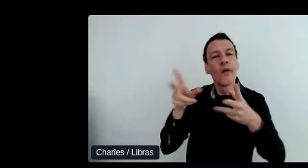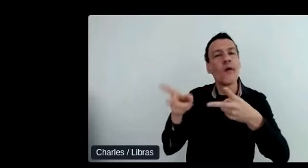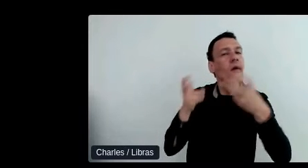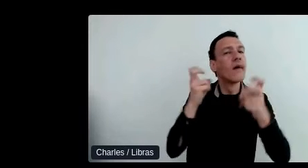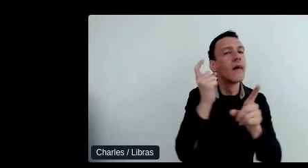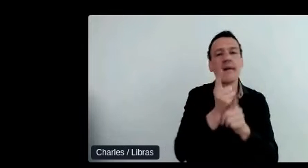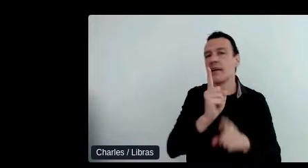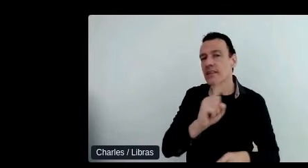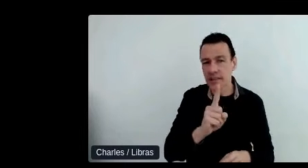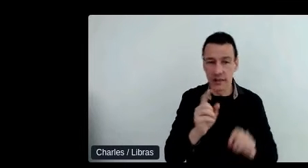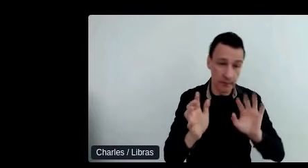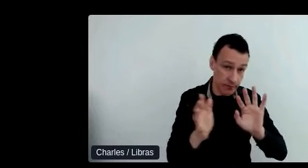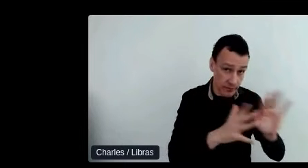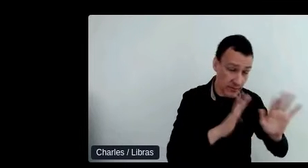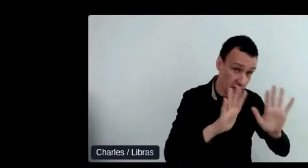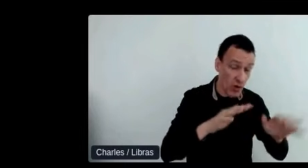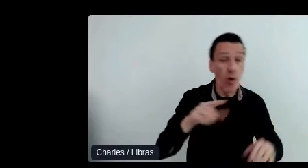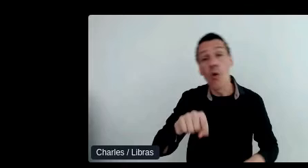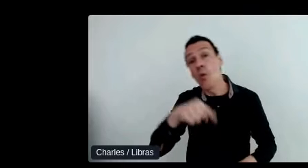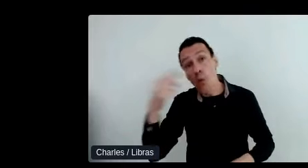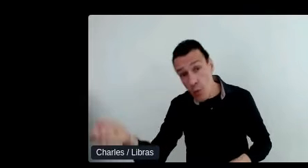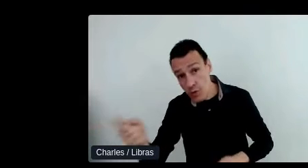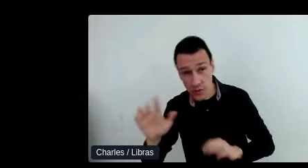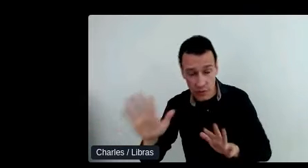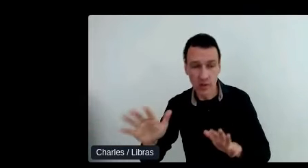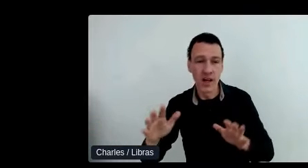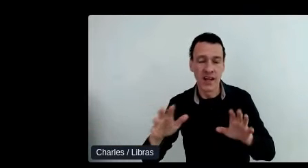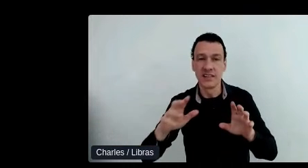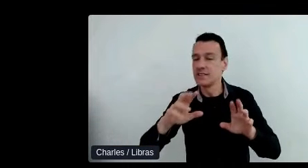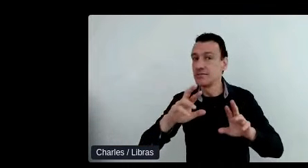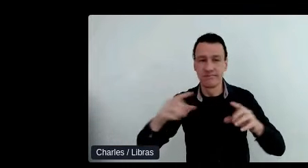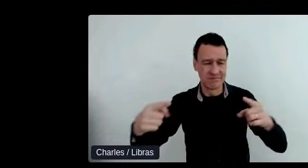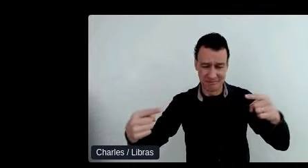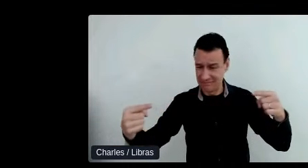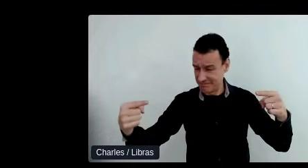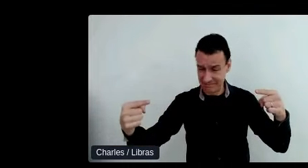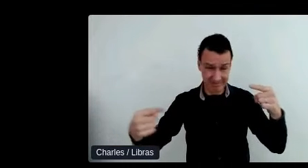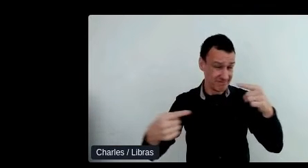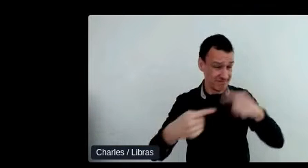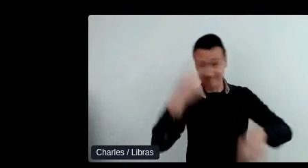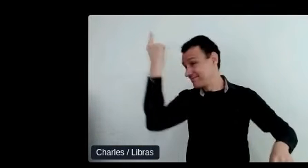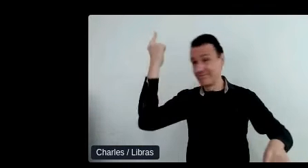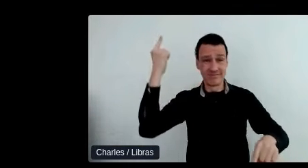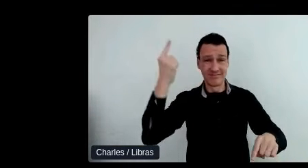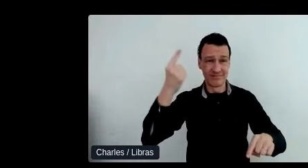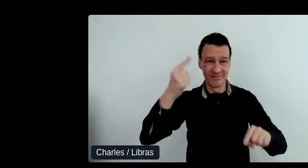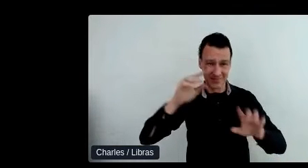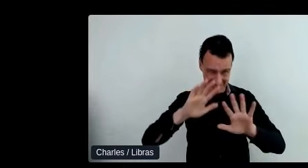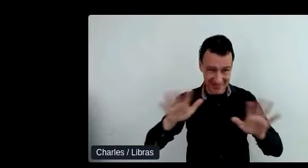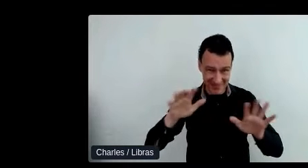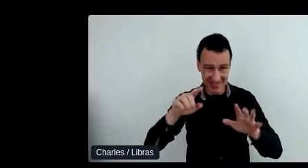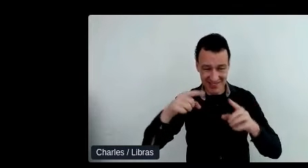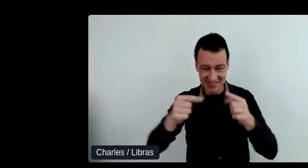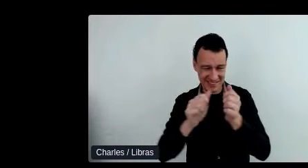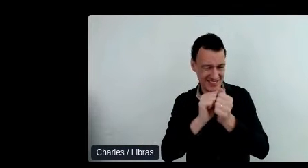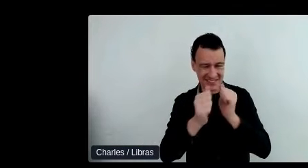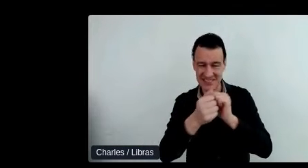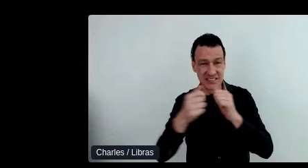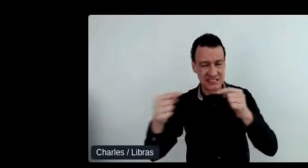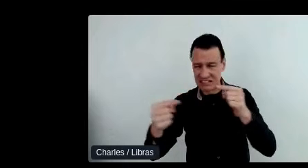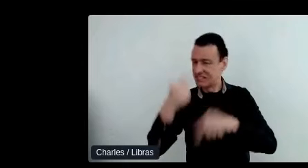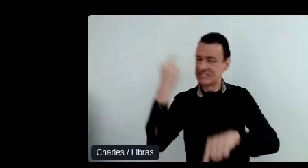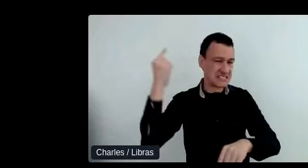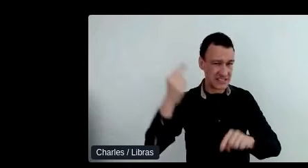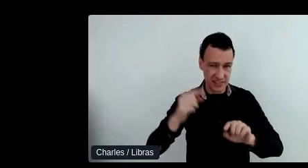modelo não conseguiu prever o suficiente sobre os dados. Mas é elevado tanto nos dados treinos quanto nos dados do teste.